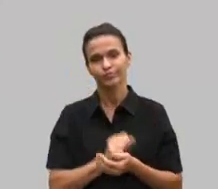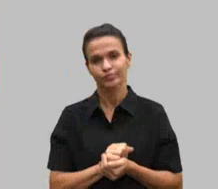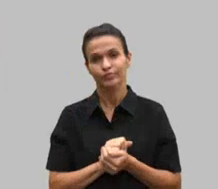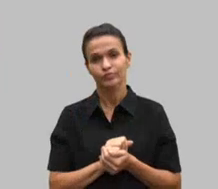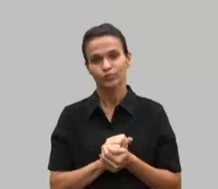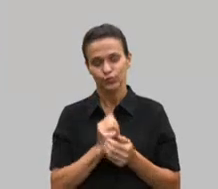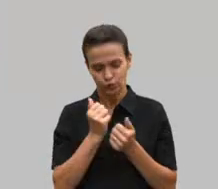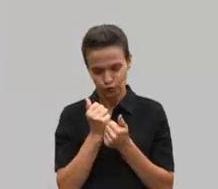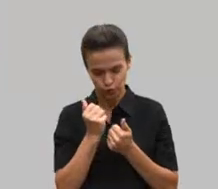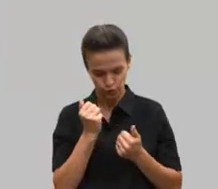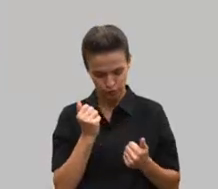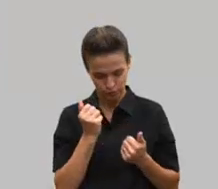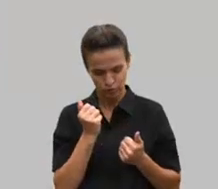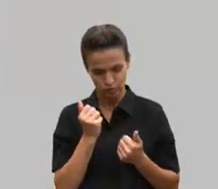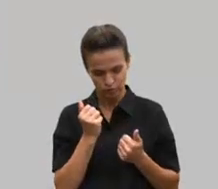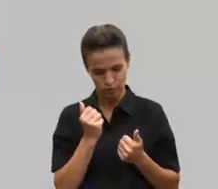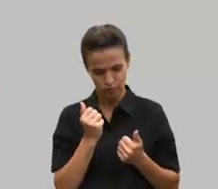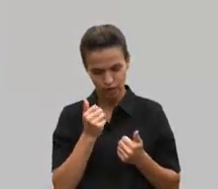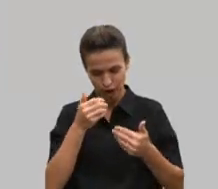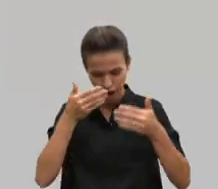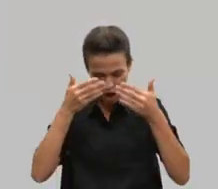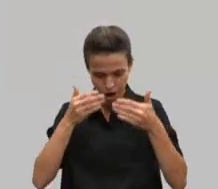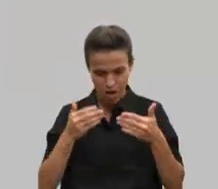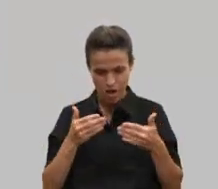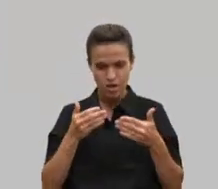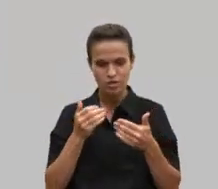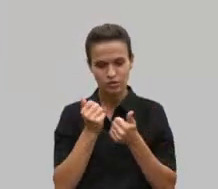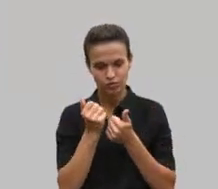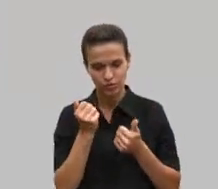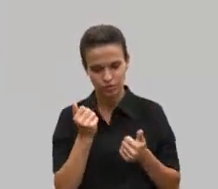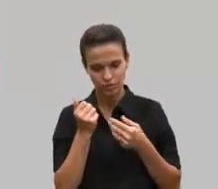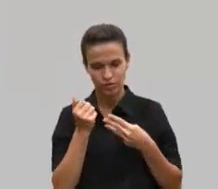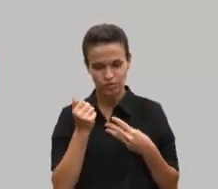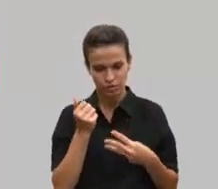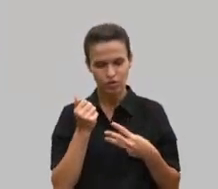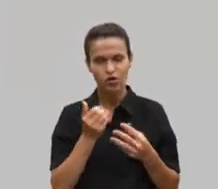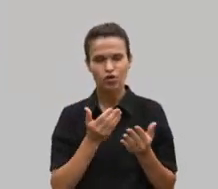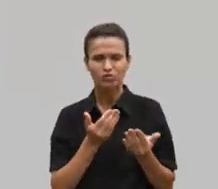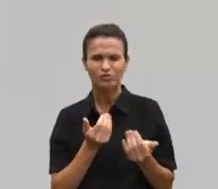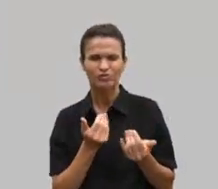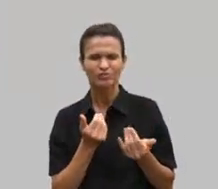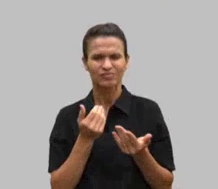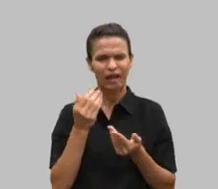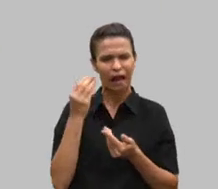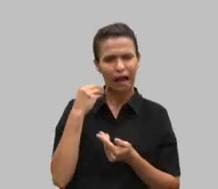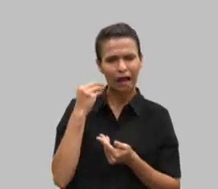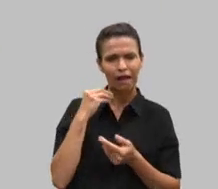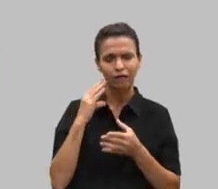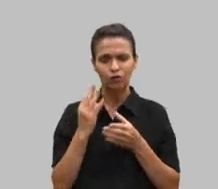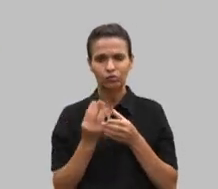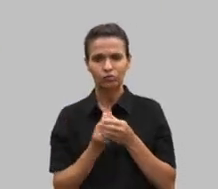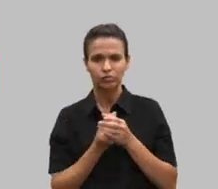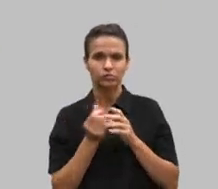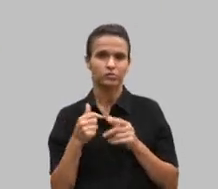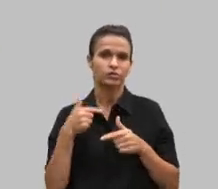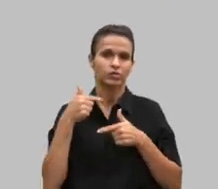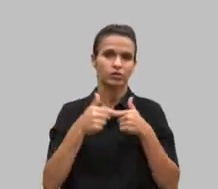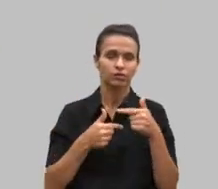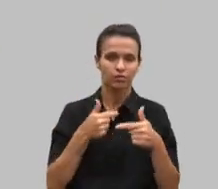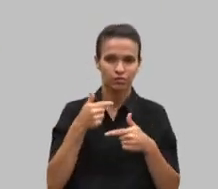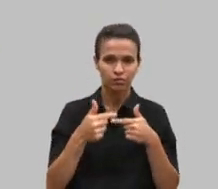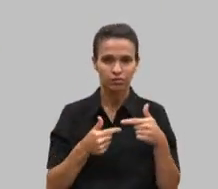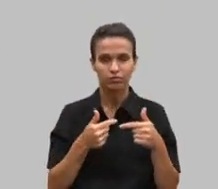subtema analisado foi o subtema 3 que é jovens em situação de vulnerabilidade e inclusão no trabalho os trabalhos